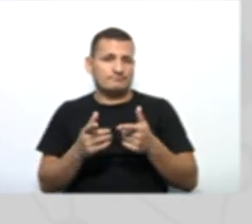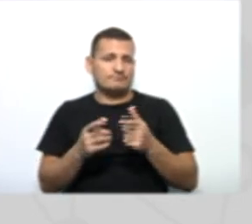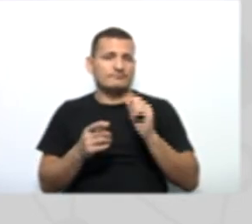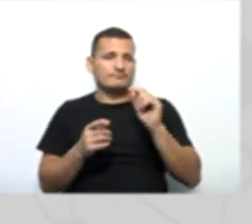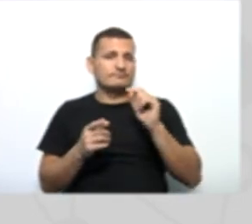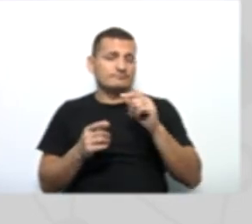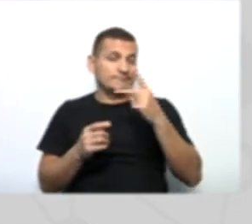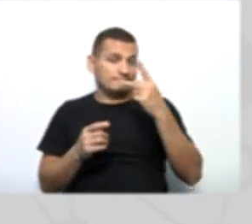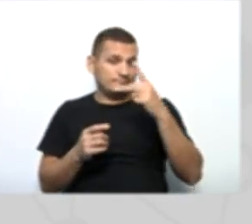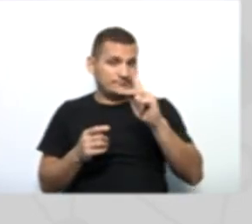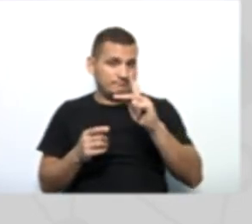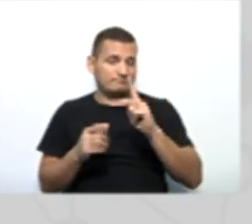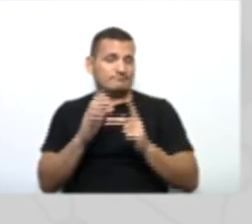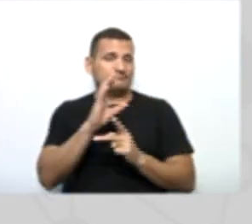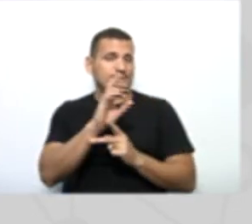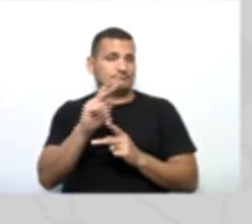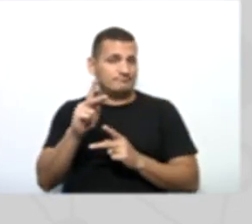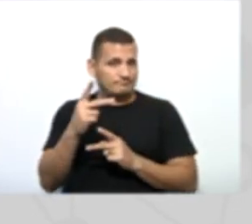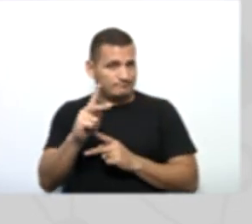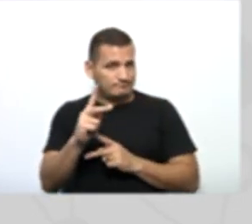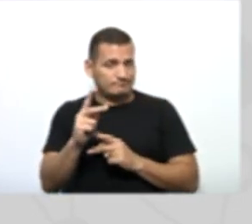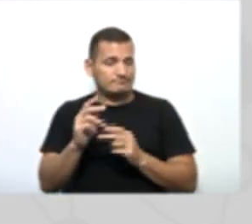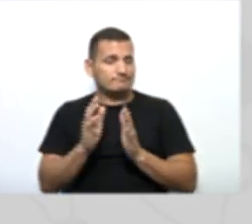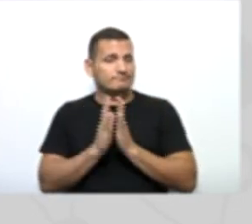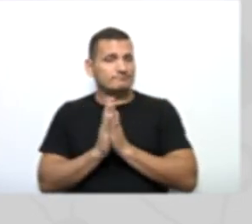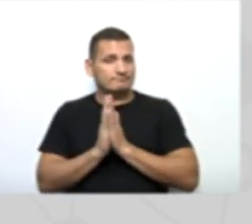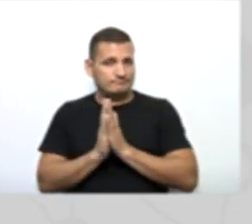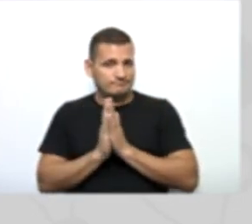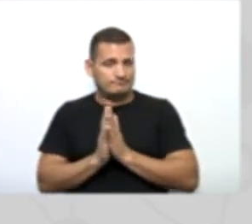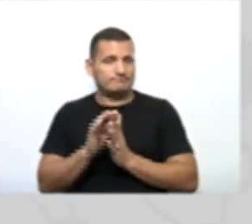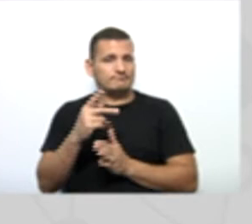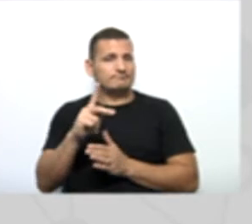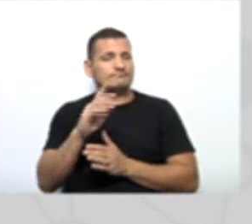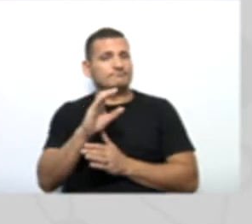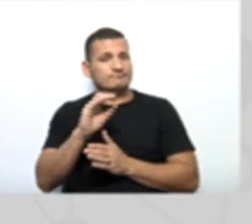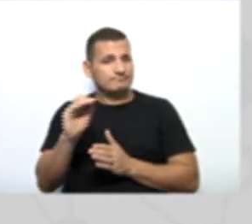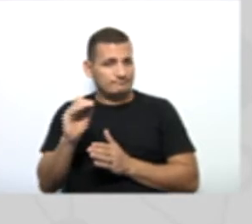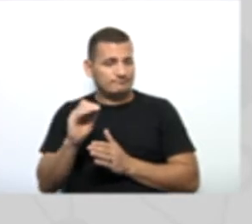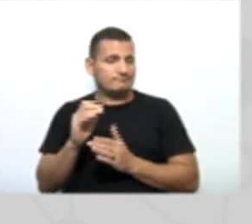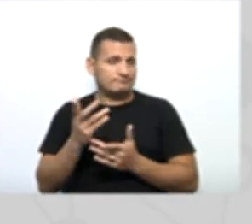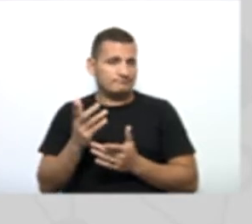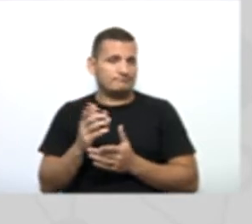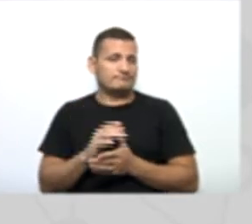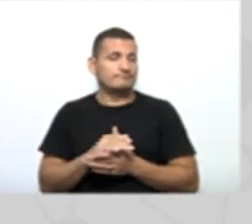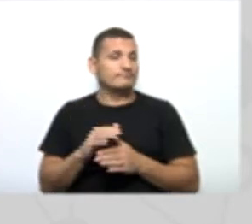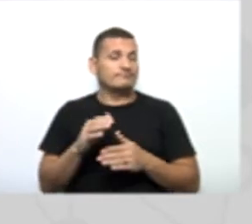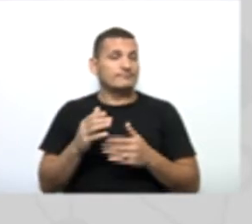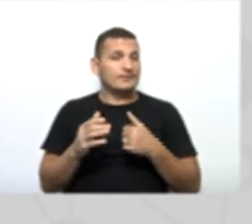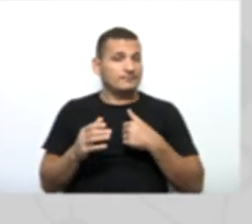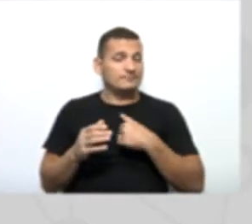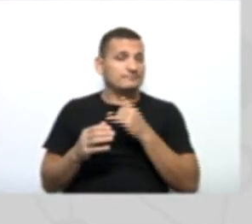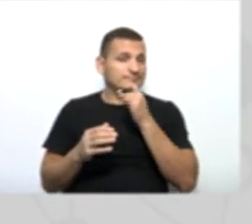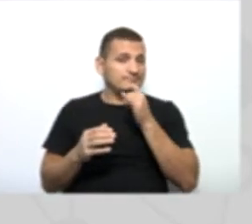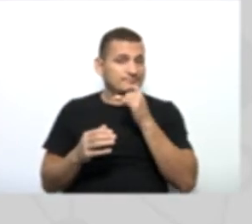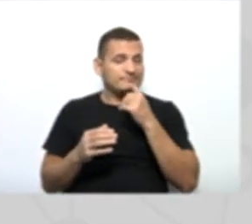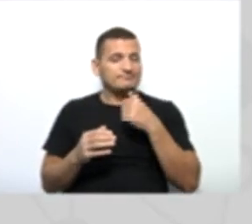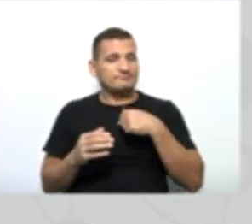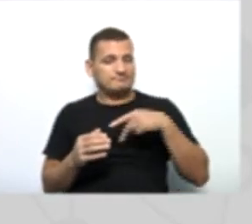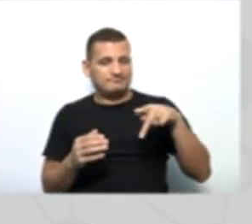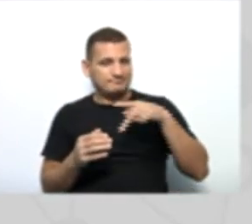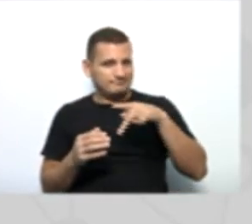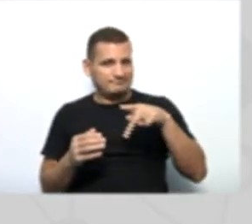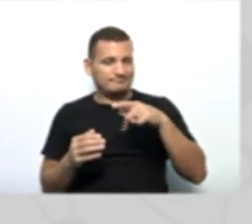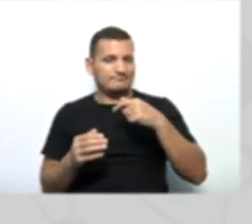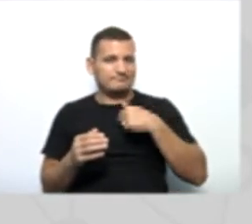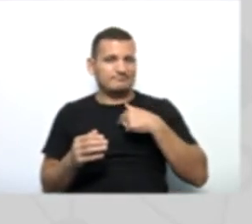à sua cooperativa. Por favor, hein? Eu não quero aí, de repente, chegar de surpresa, eu, professor